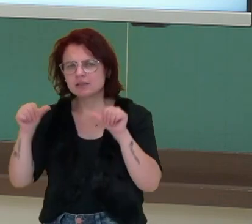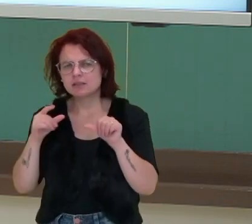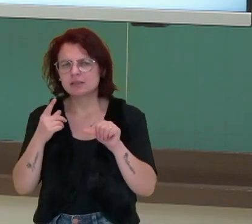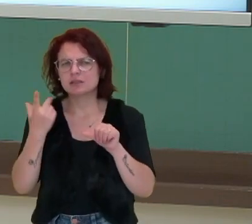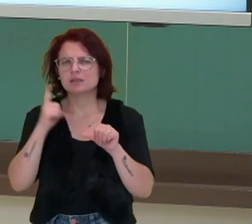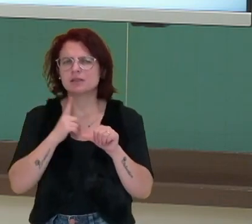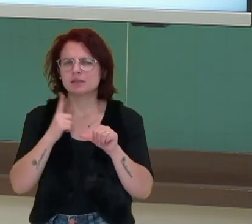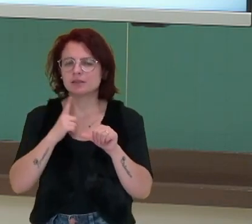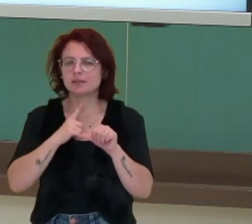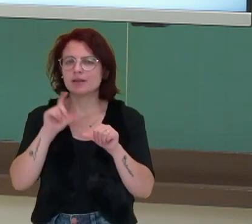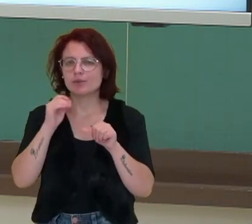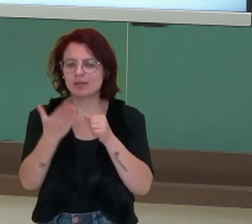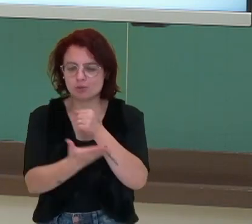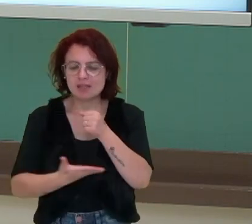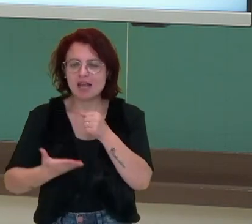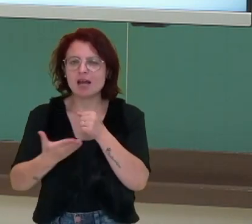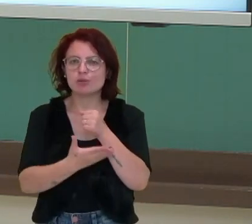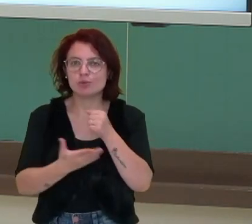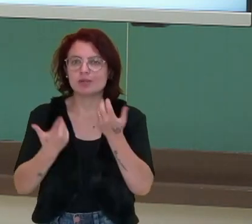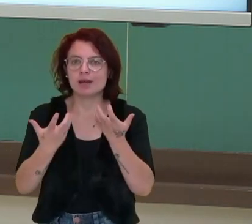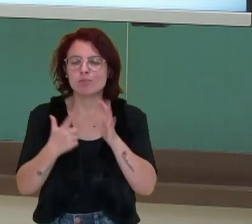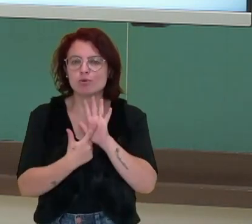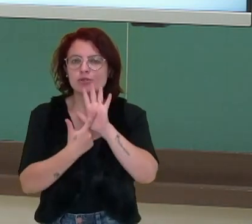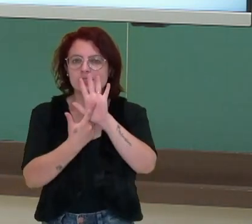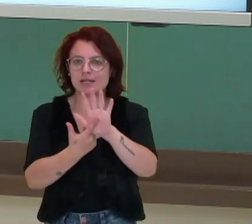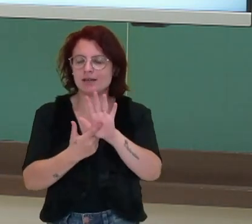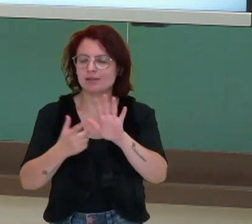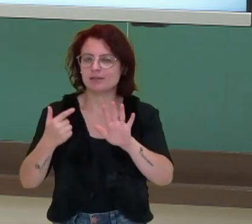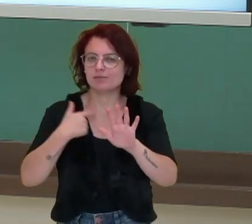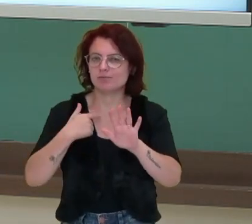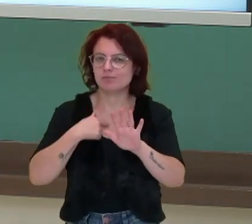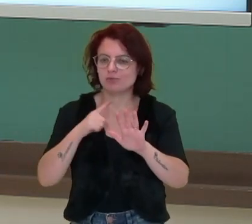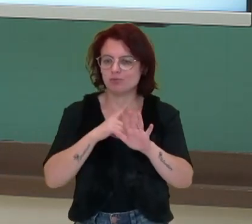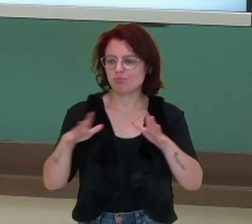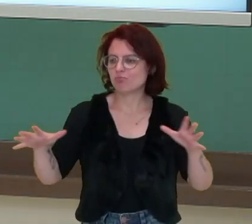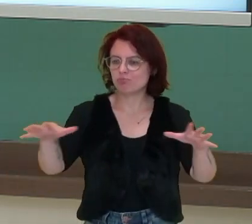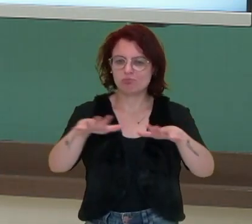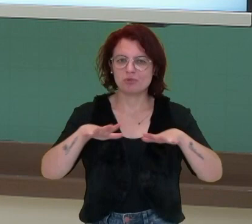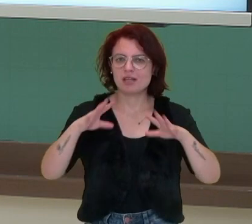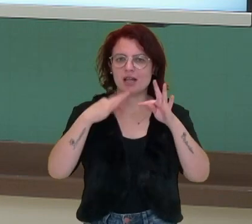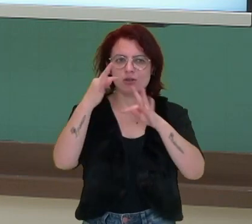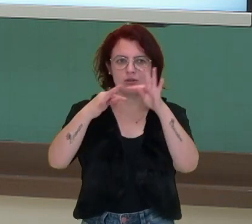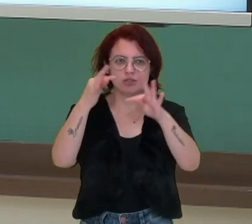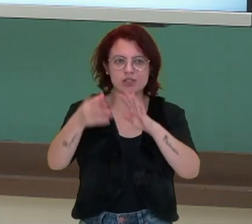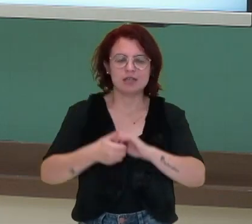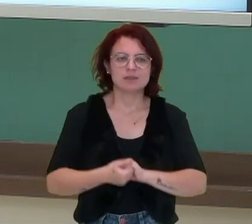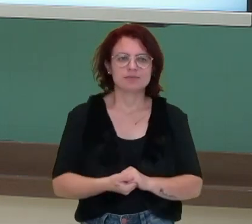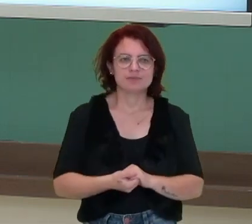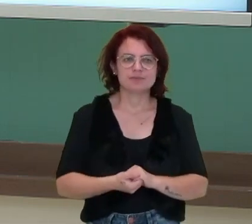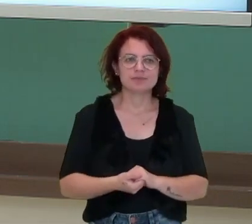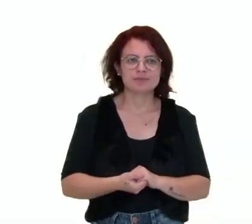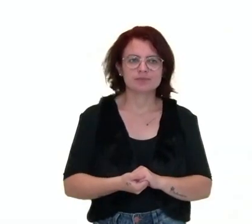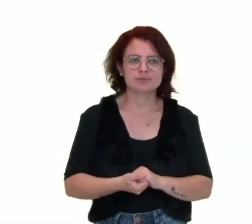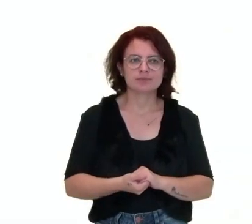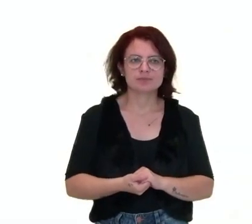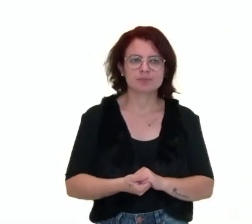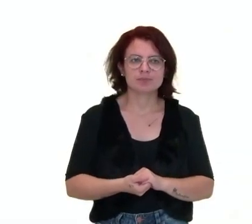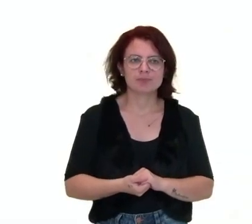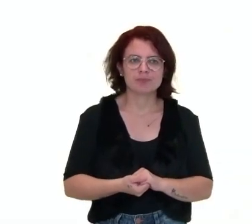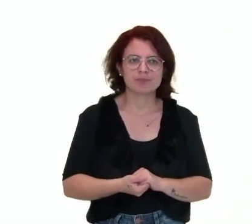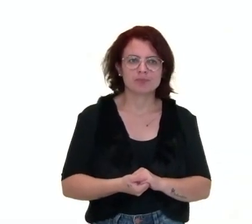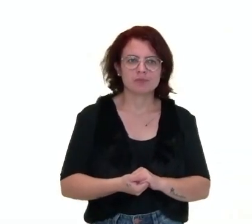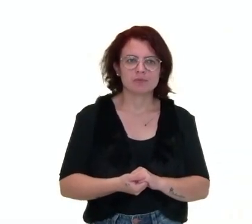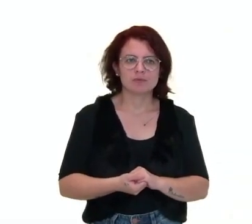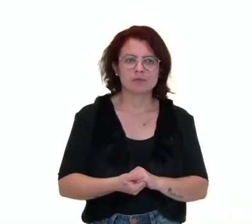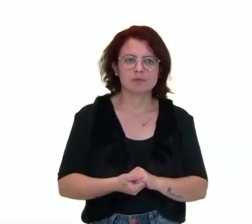trens subterrâneos, ele começa a trazer essa coisa das massas junto com a tecnologia. Então nós vemos que acontece as noites futuristas, recita-se poesias